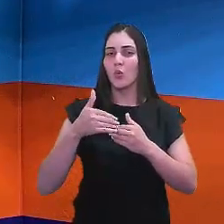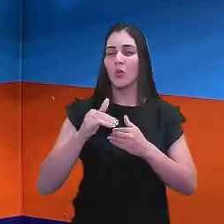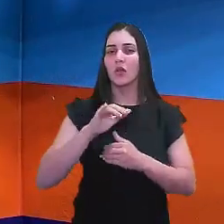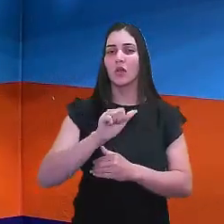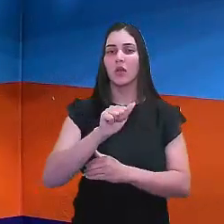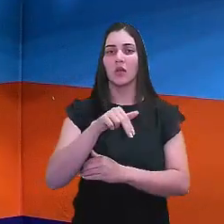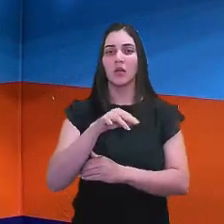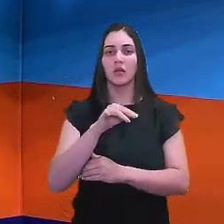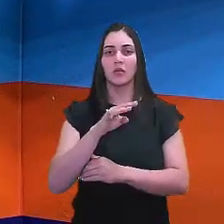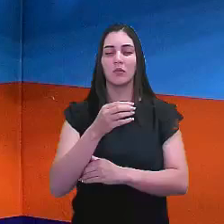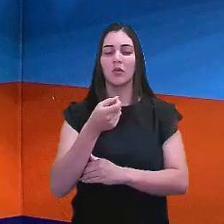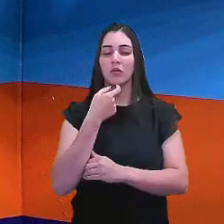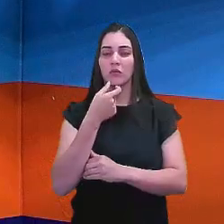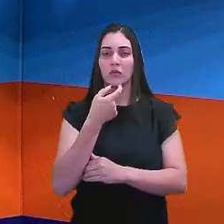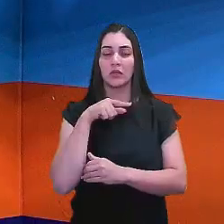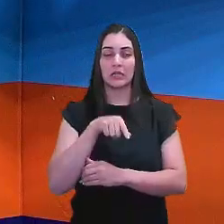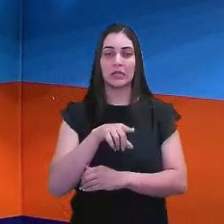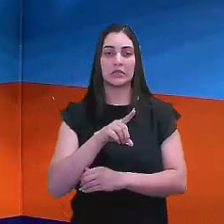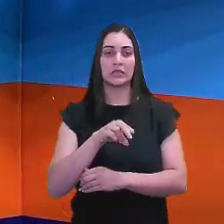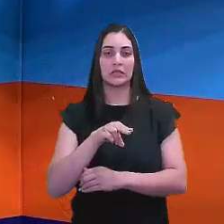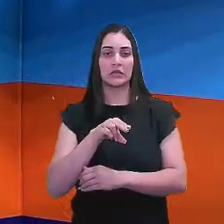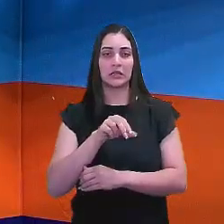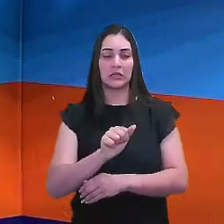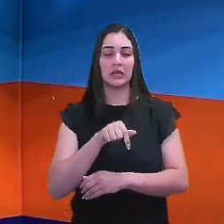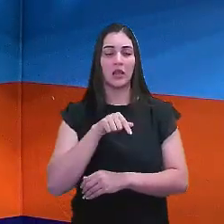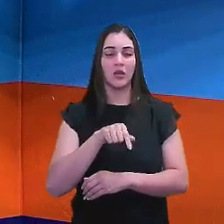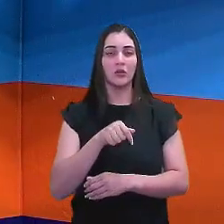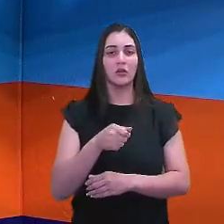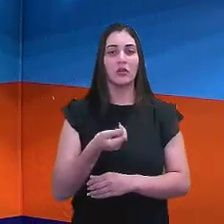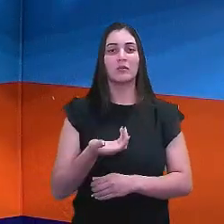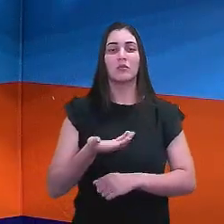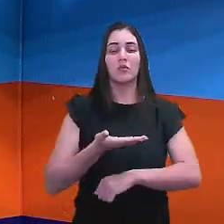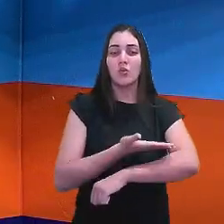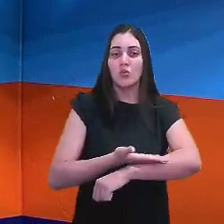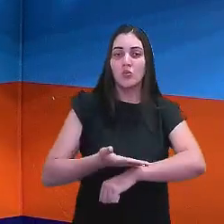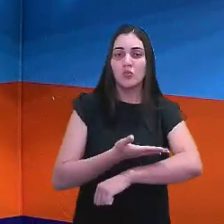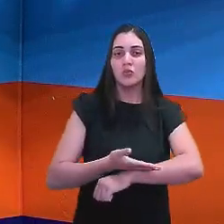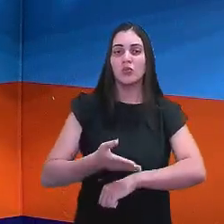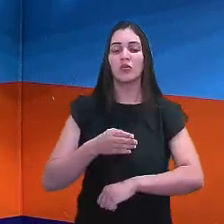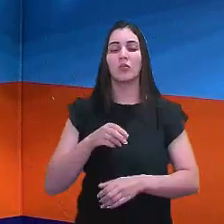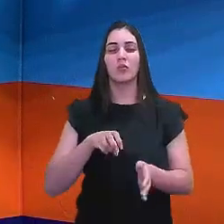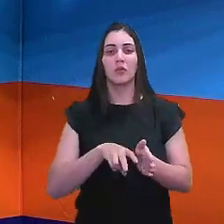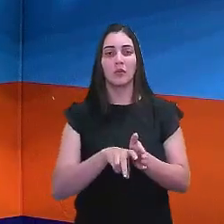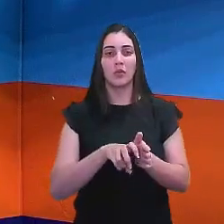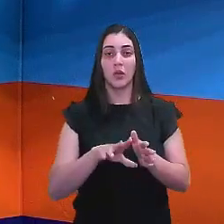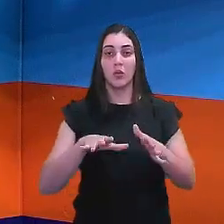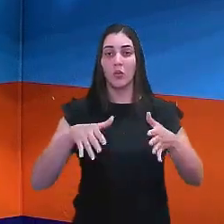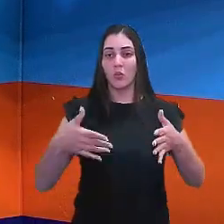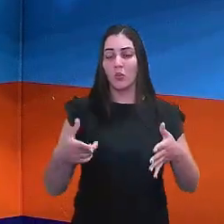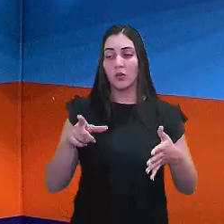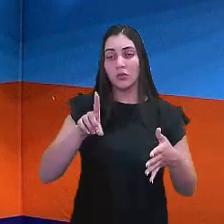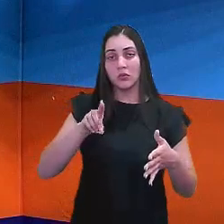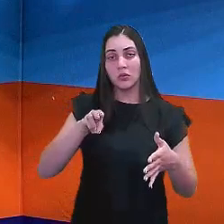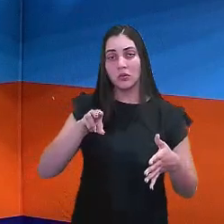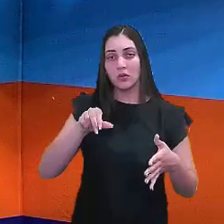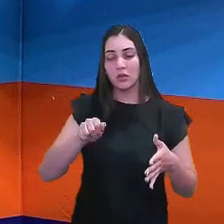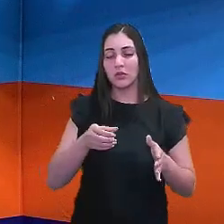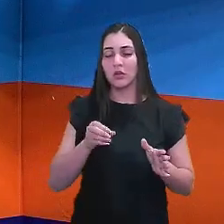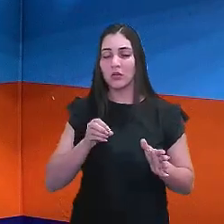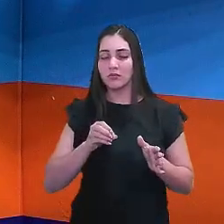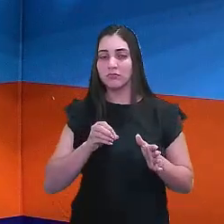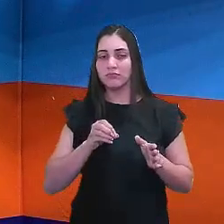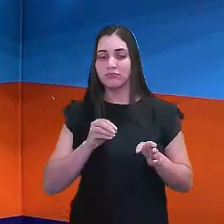DNA extremamente versátil, né, para adaptação da bactéria. Ao colocar esse DNA humano, que produz a proteína,